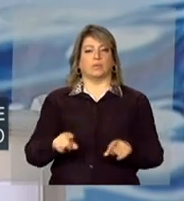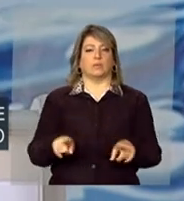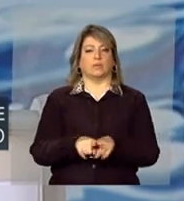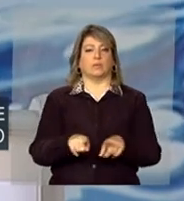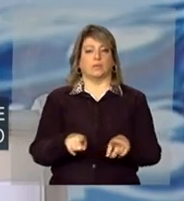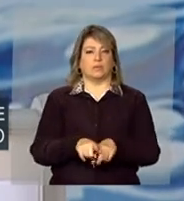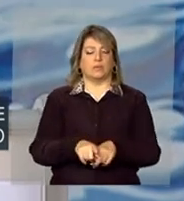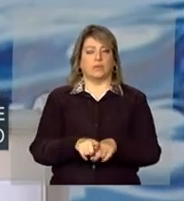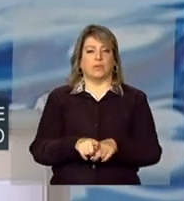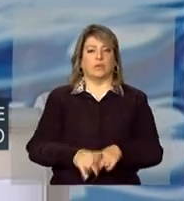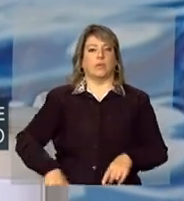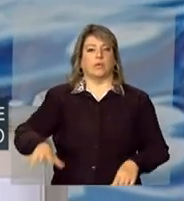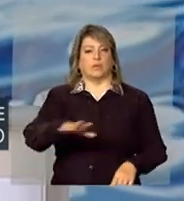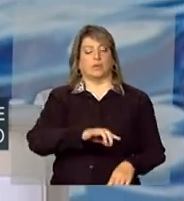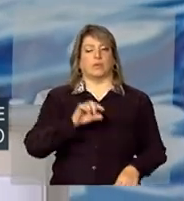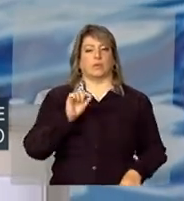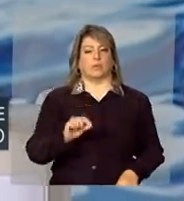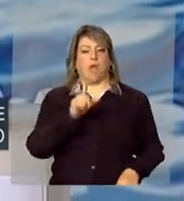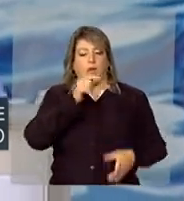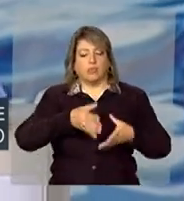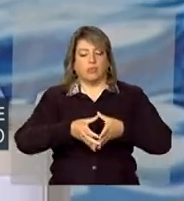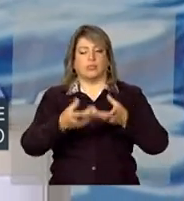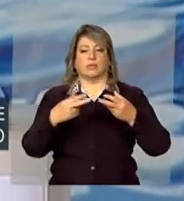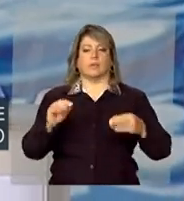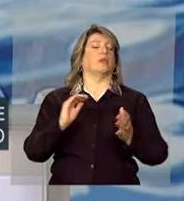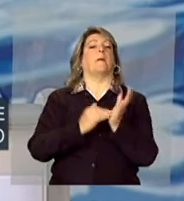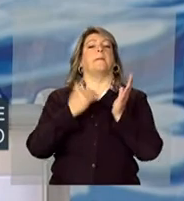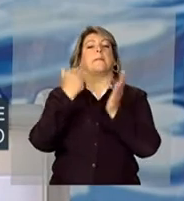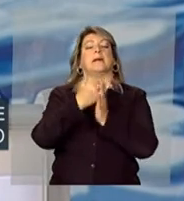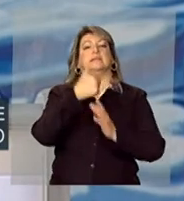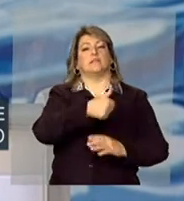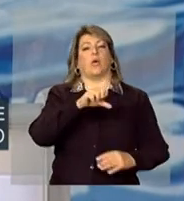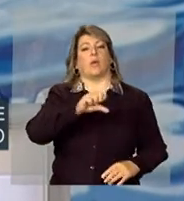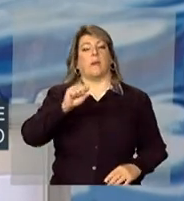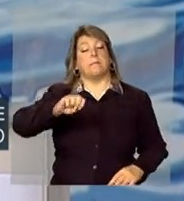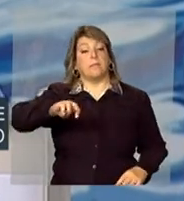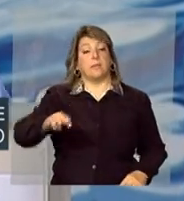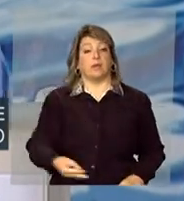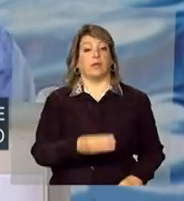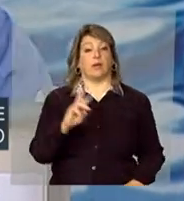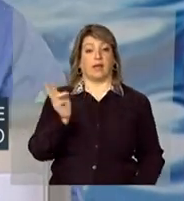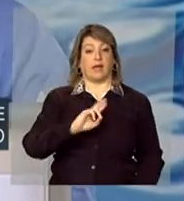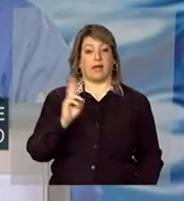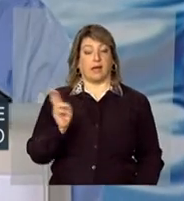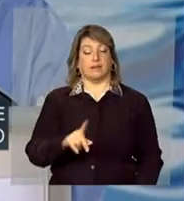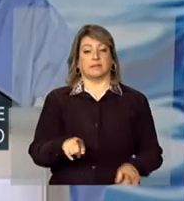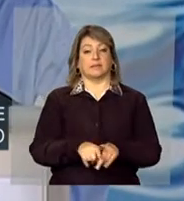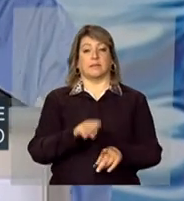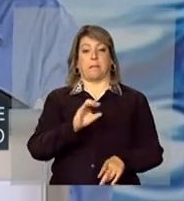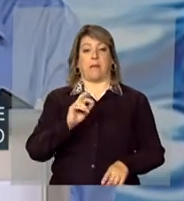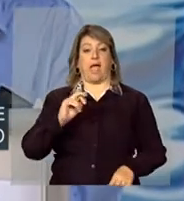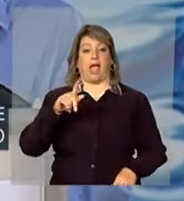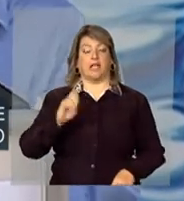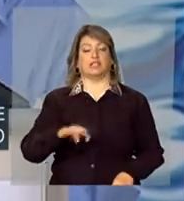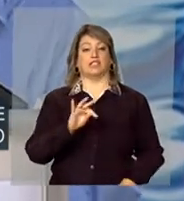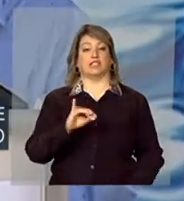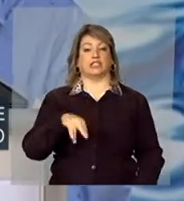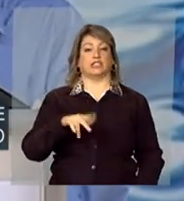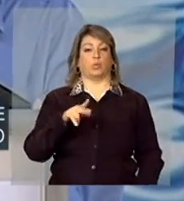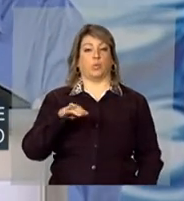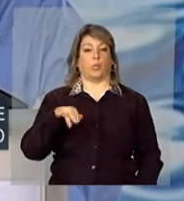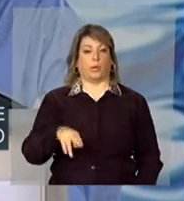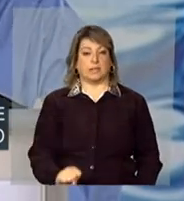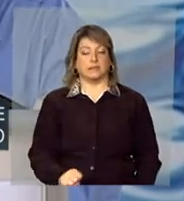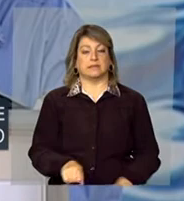sanitários que ultrapassam a mais de 188 milhões de reais, da barragem de Tinguins, da